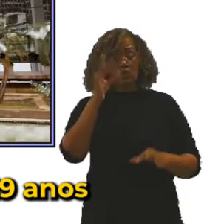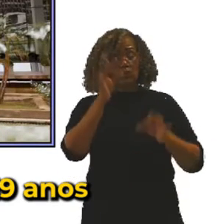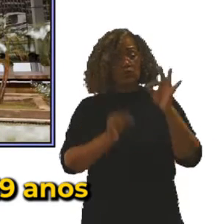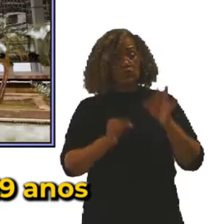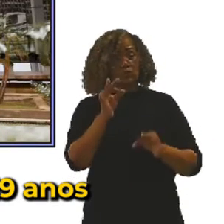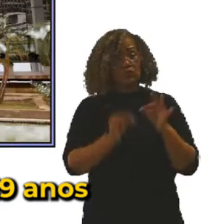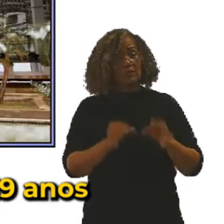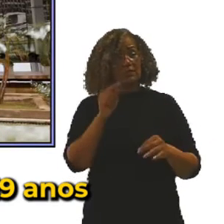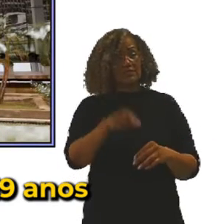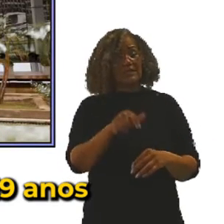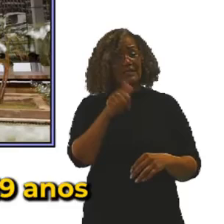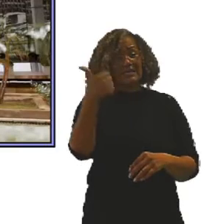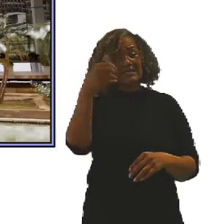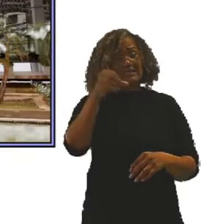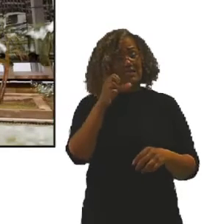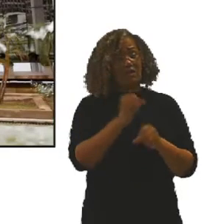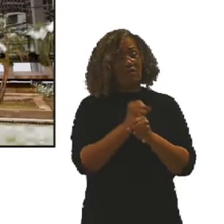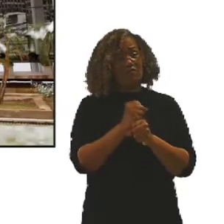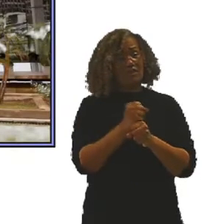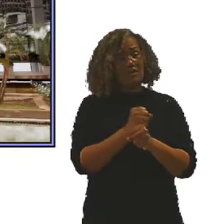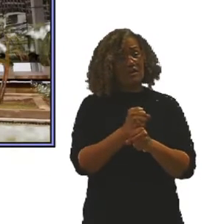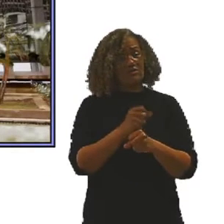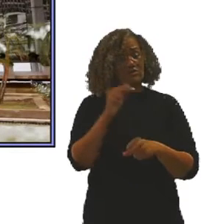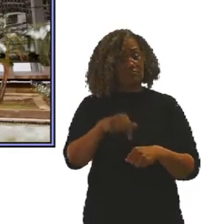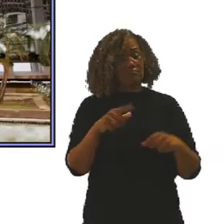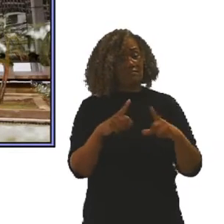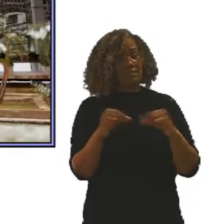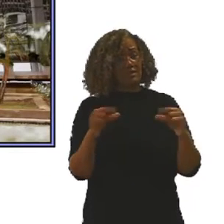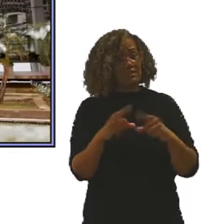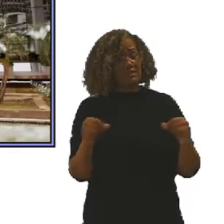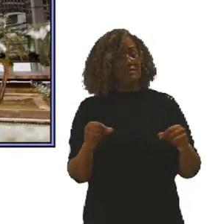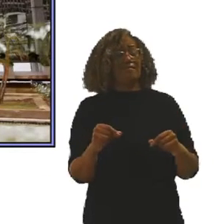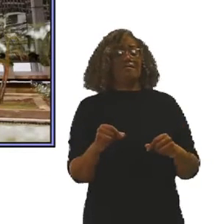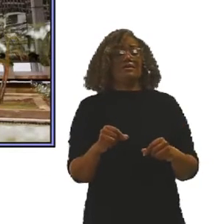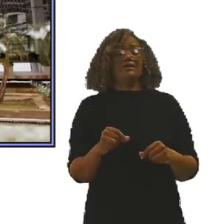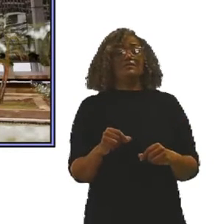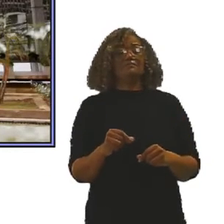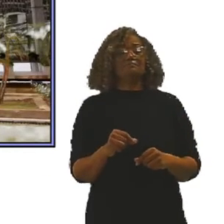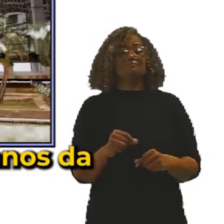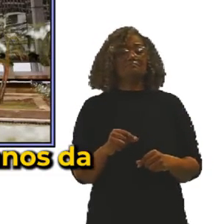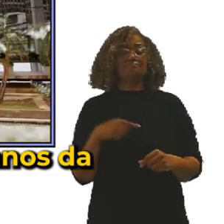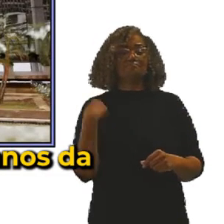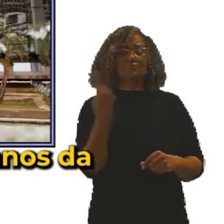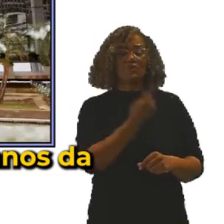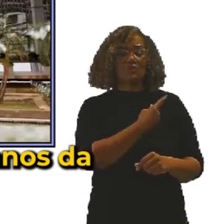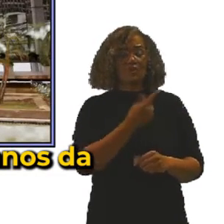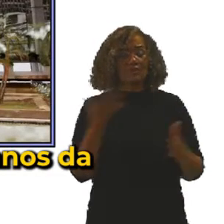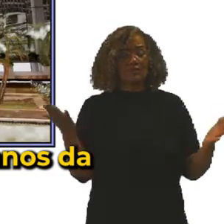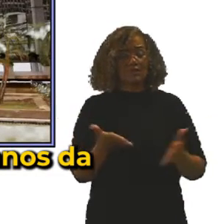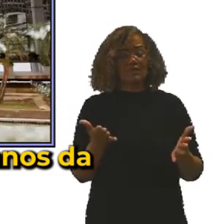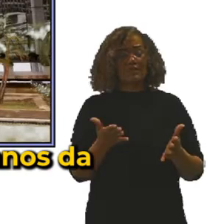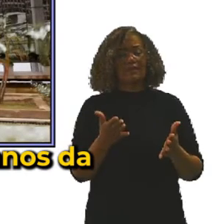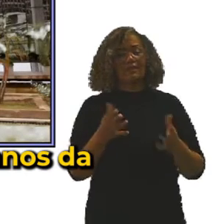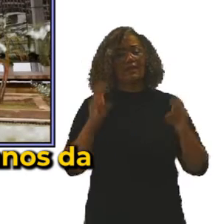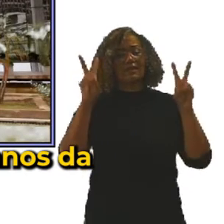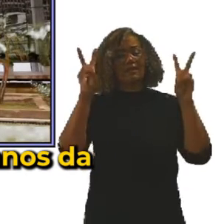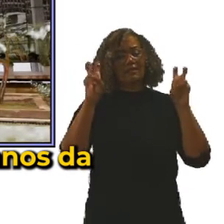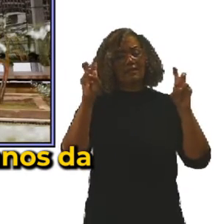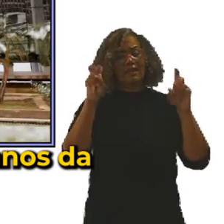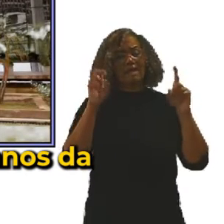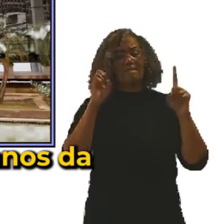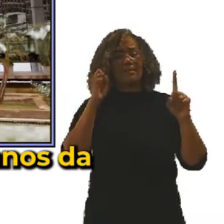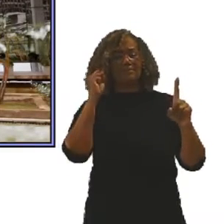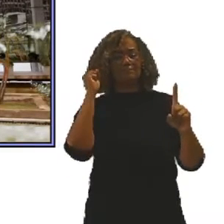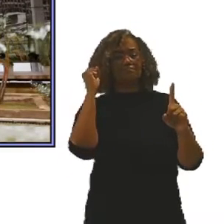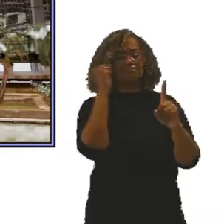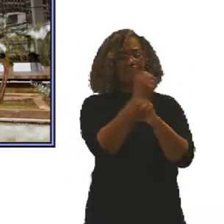Distrito Federal há quase 19 anos e estamos aqui para o webinar Feminicídio e a Proteção dos Direitos